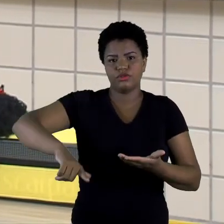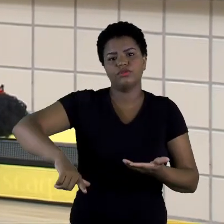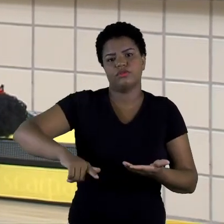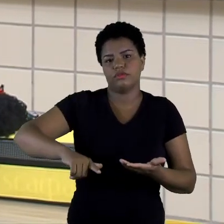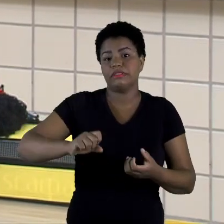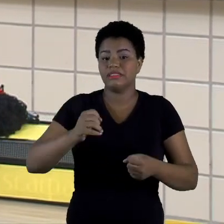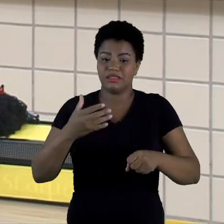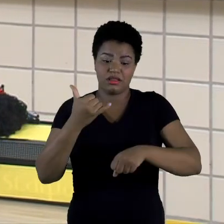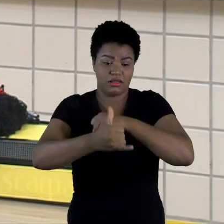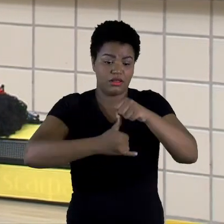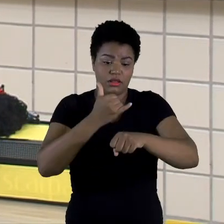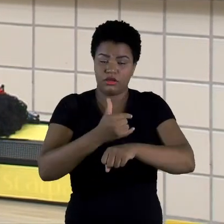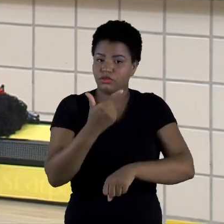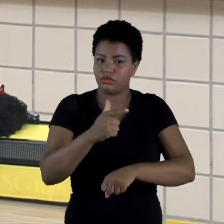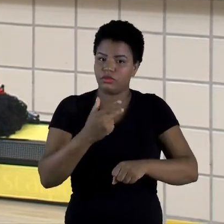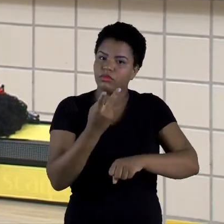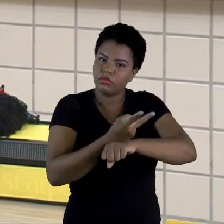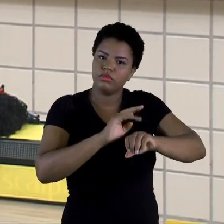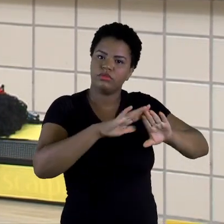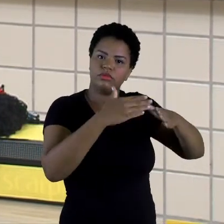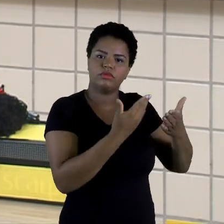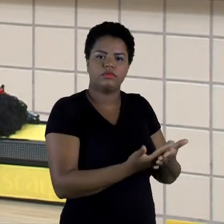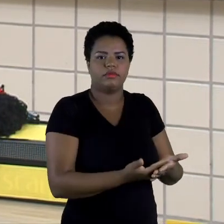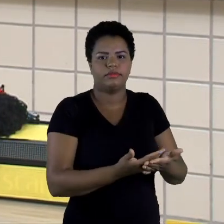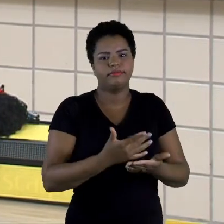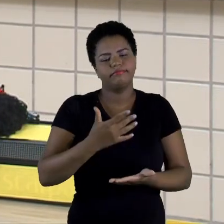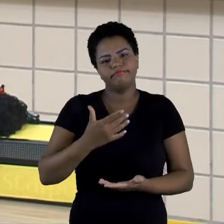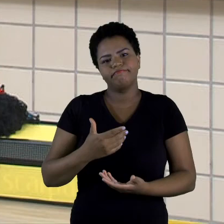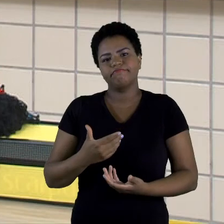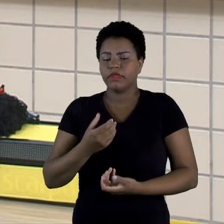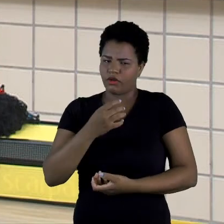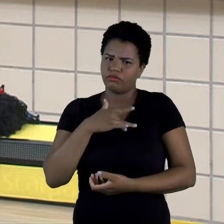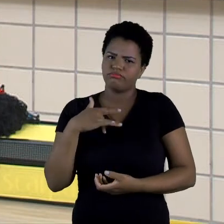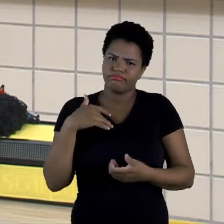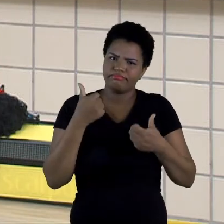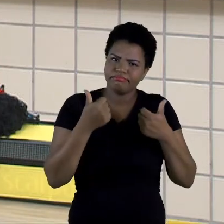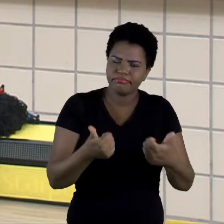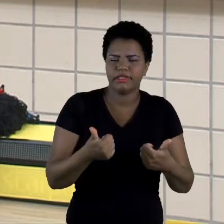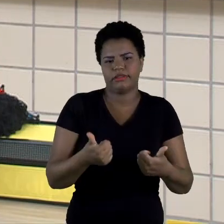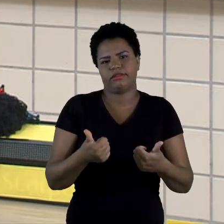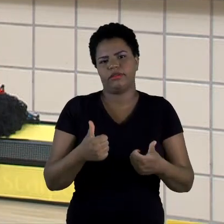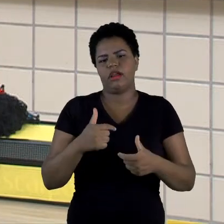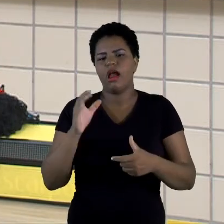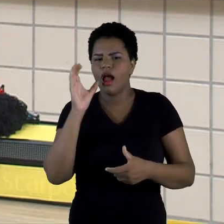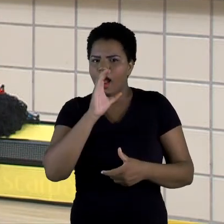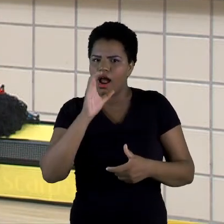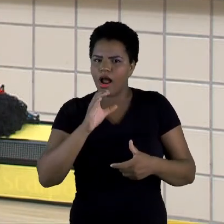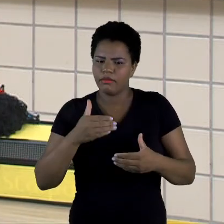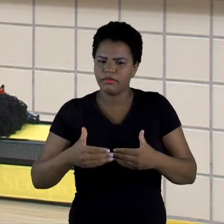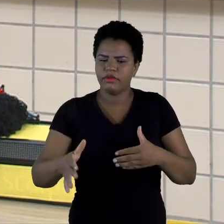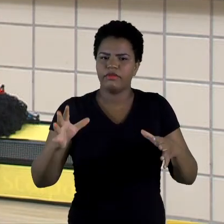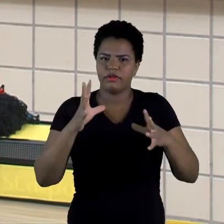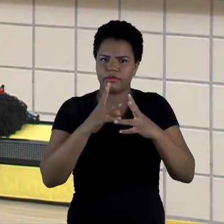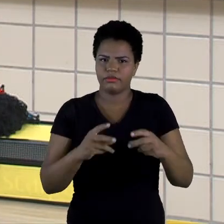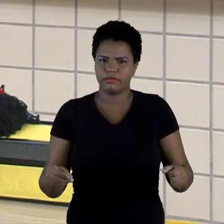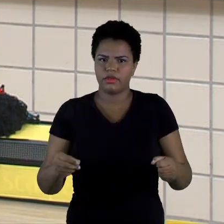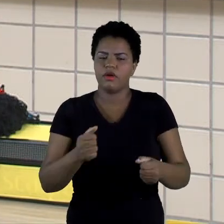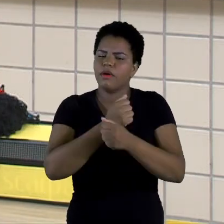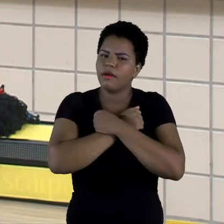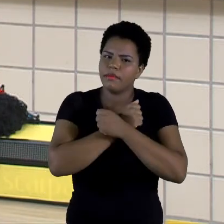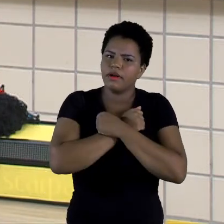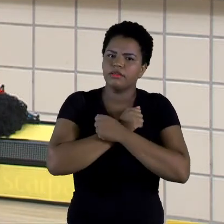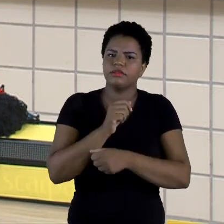escola. Então, fique bem. Logo, logo isso vai passar. E hoje eu quero mandar um beijo especial para a professora Ana Carolina, da ETI Olga